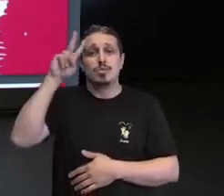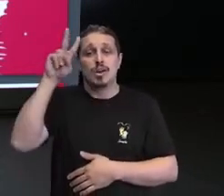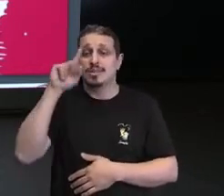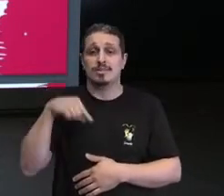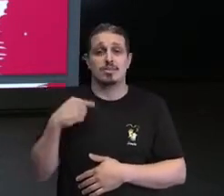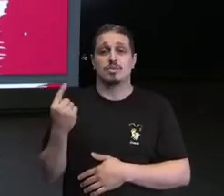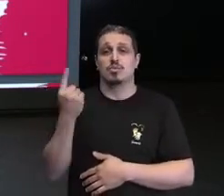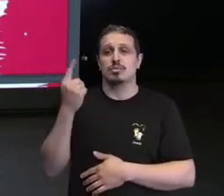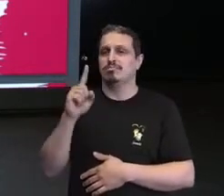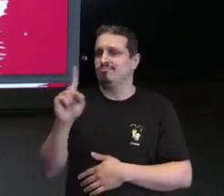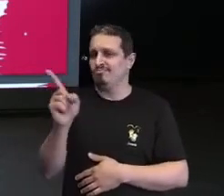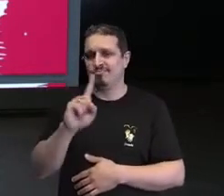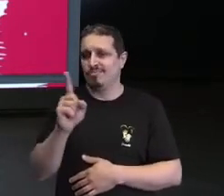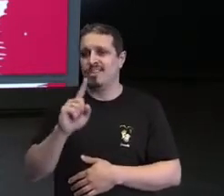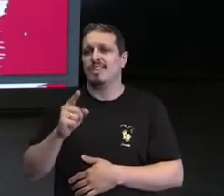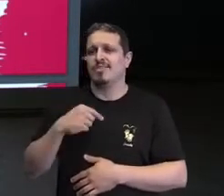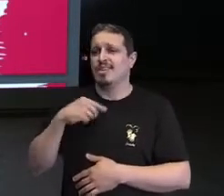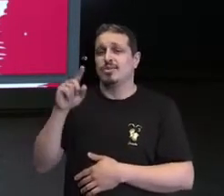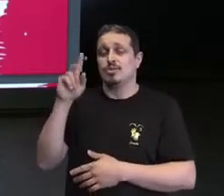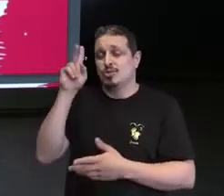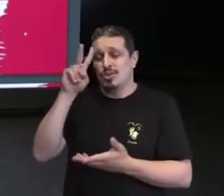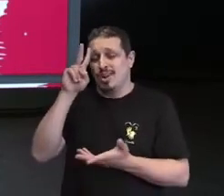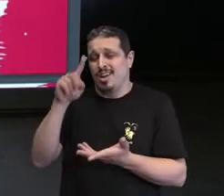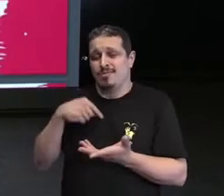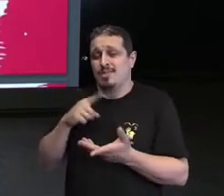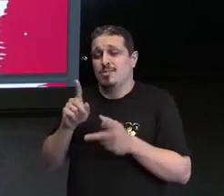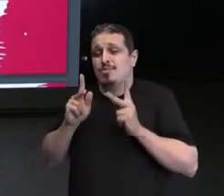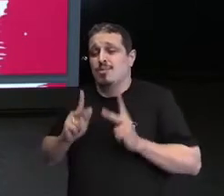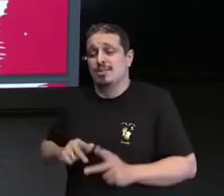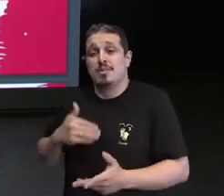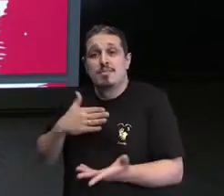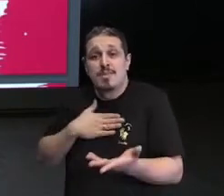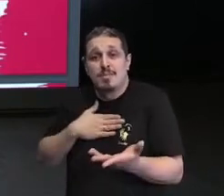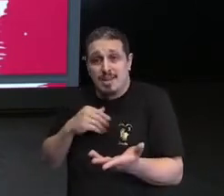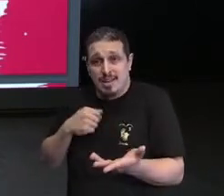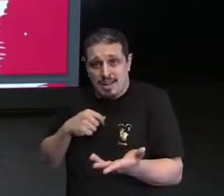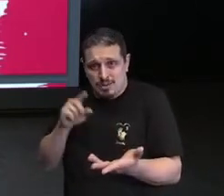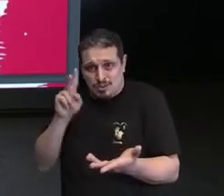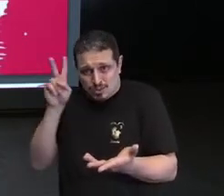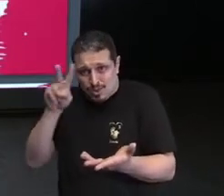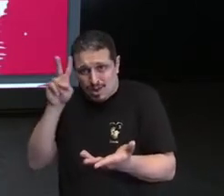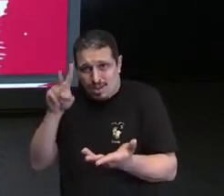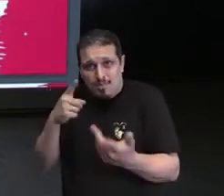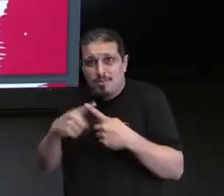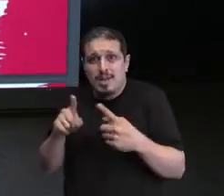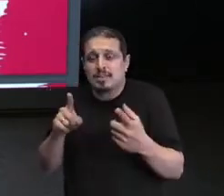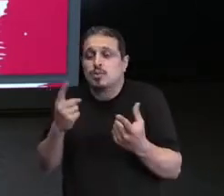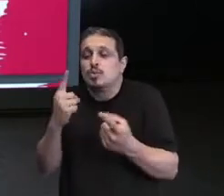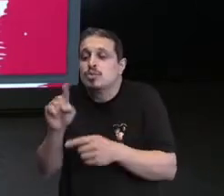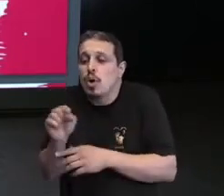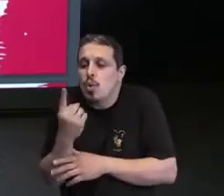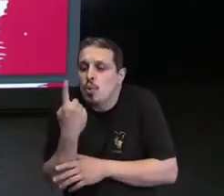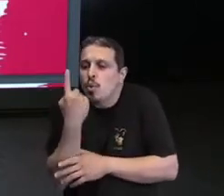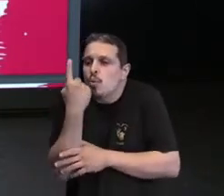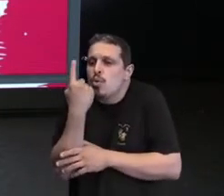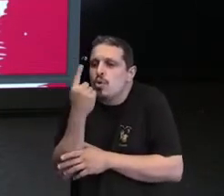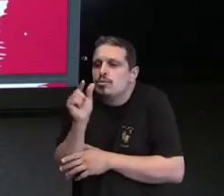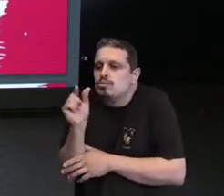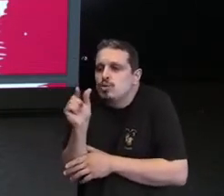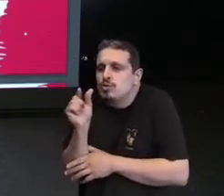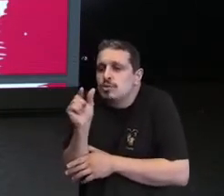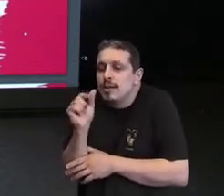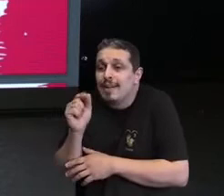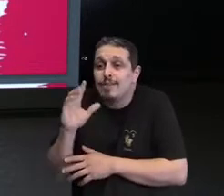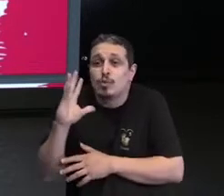aqui eu não gasto meu tempo falando da minha história que eu uma história bem legal até mas ela não pode ser só minha é história das mulheres negras